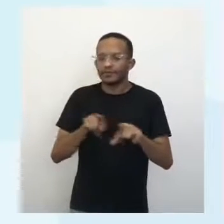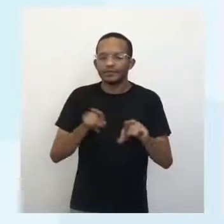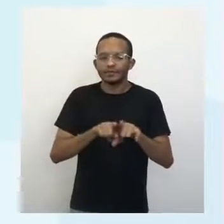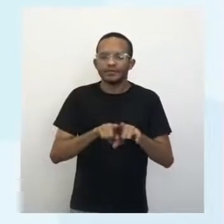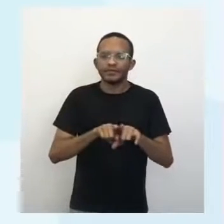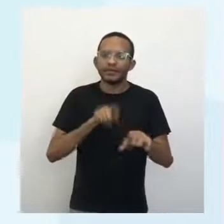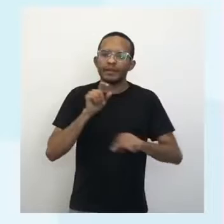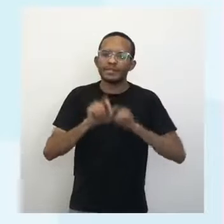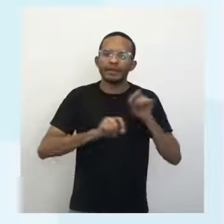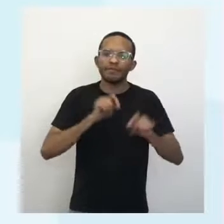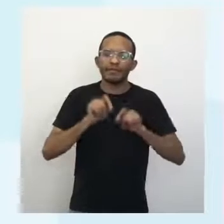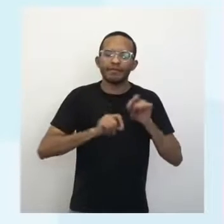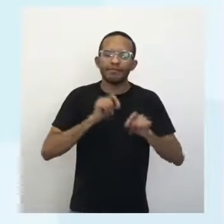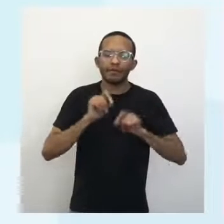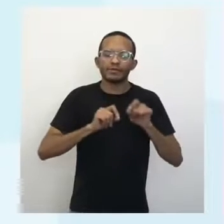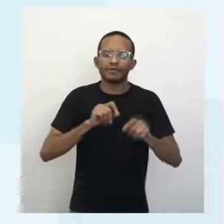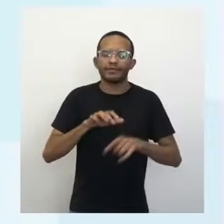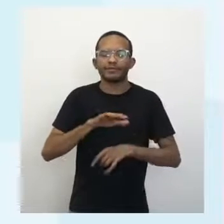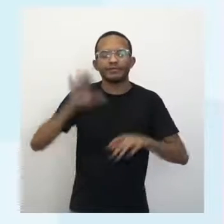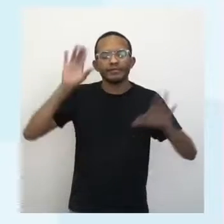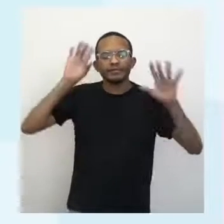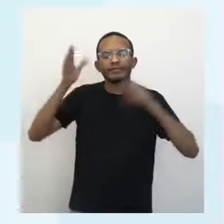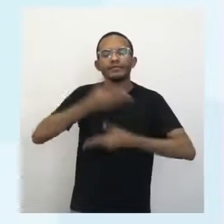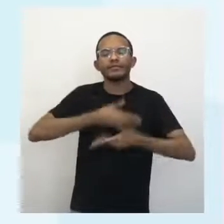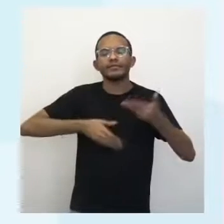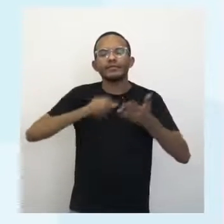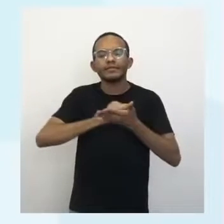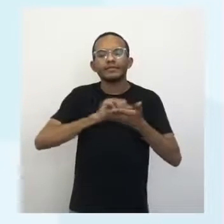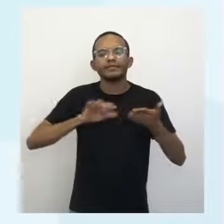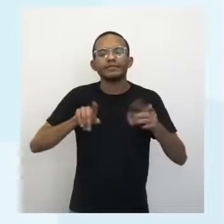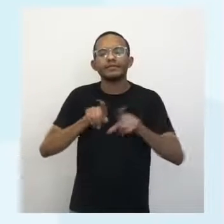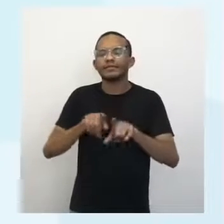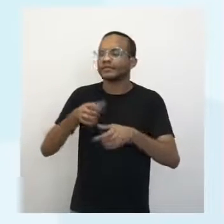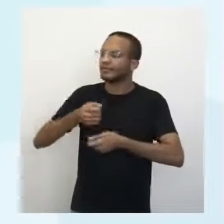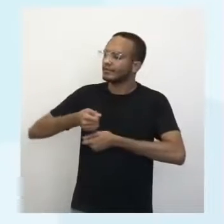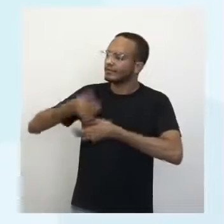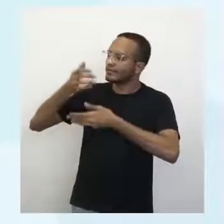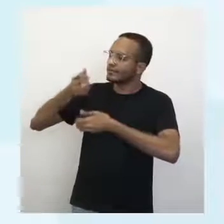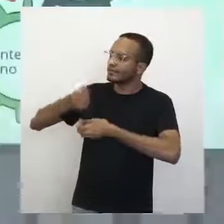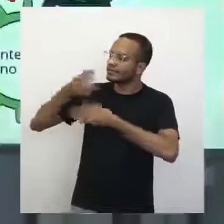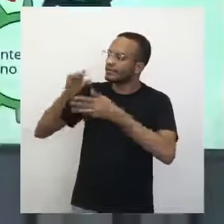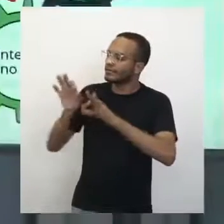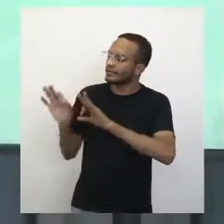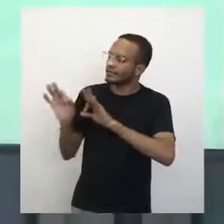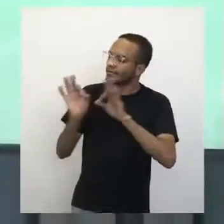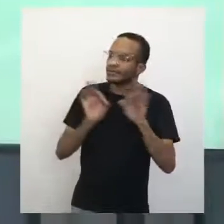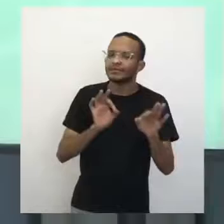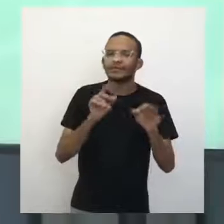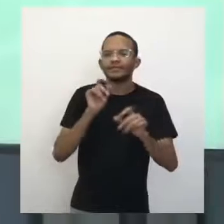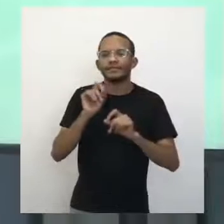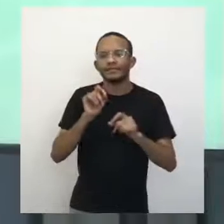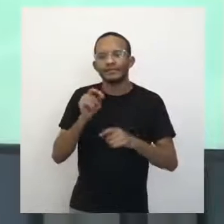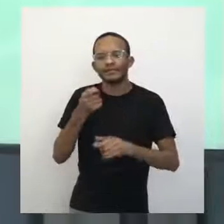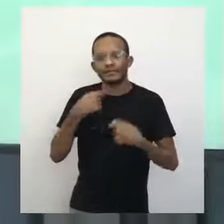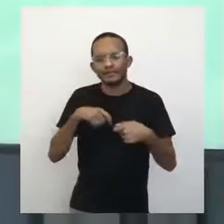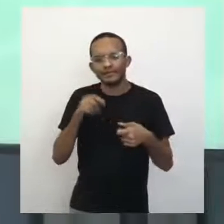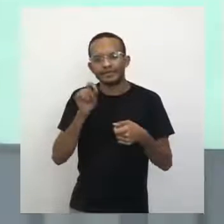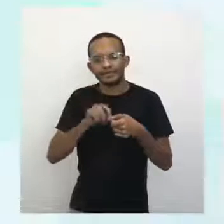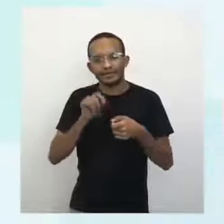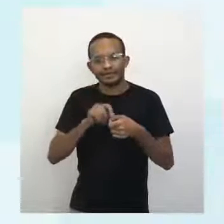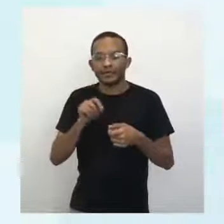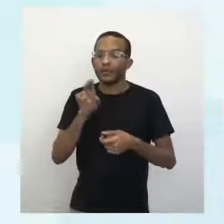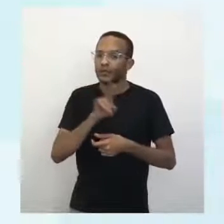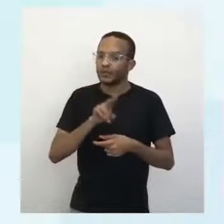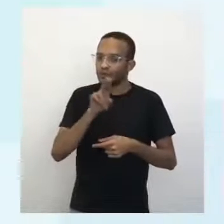refletir, resolver atividades e interagir no chat. Muito bem, e para acompanhar essa aula, o que a gente tem que fazer? Está aí, ó,